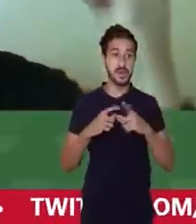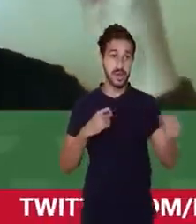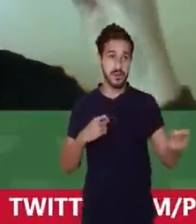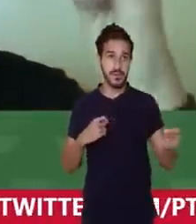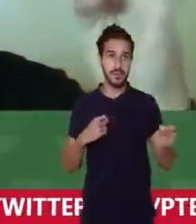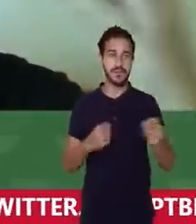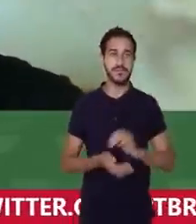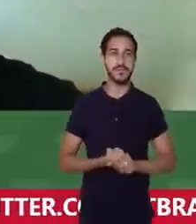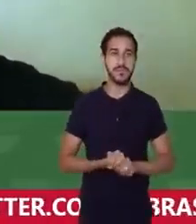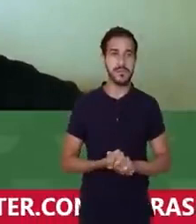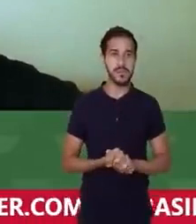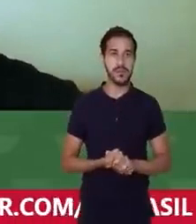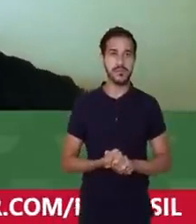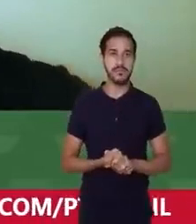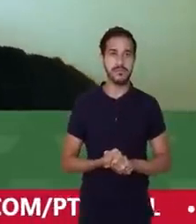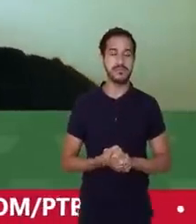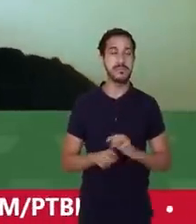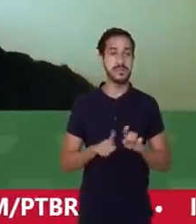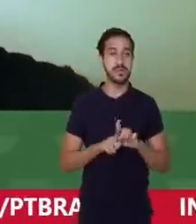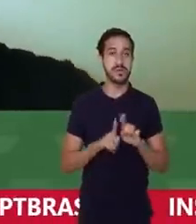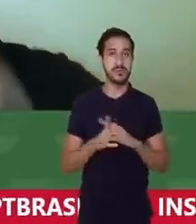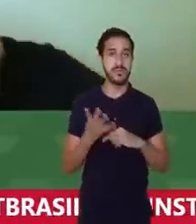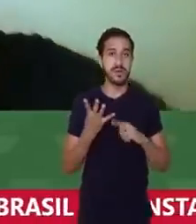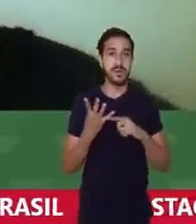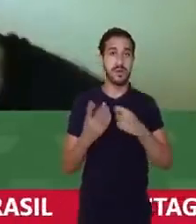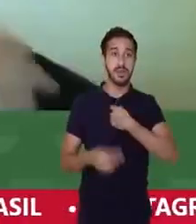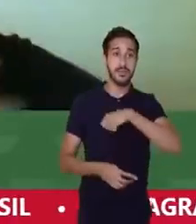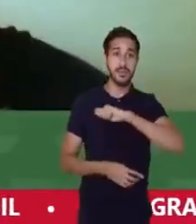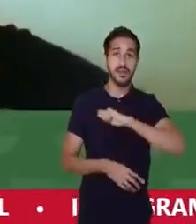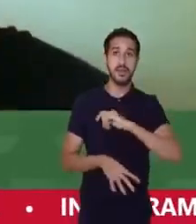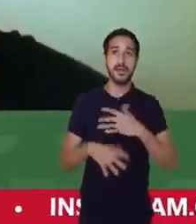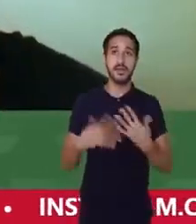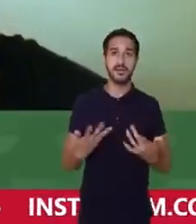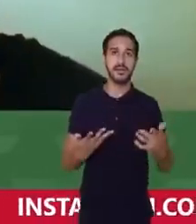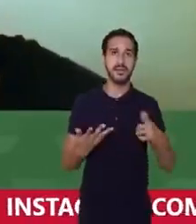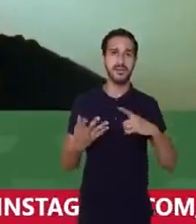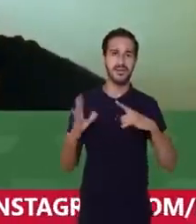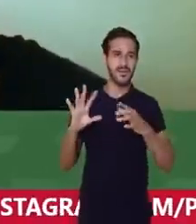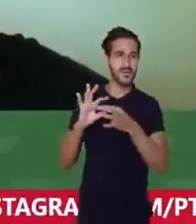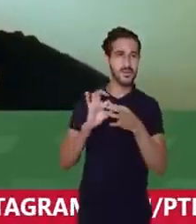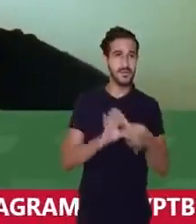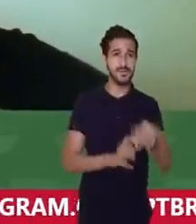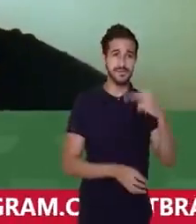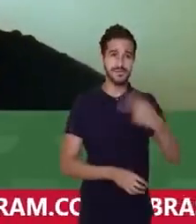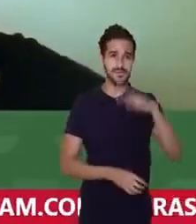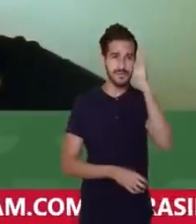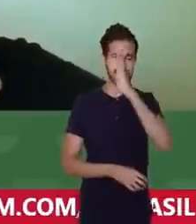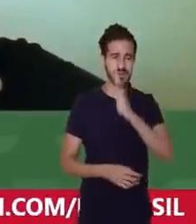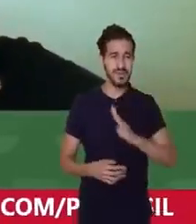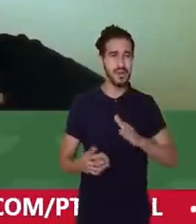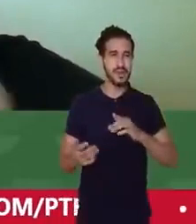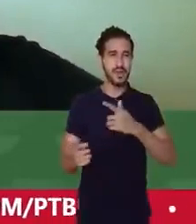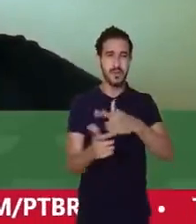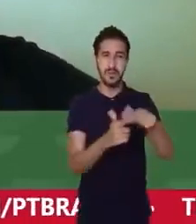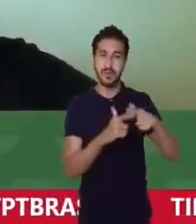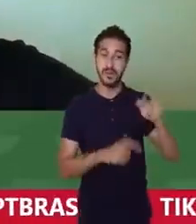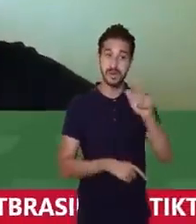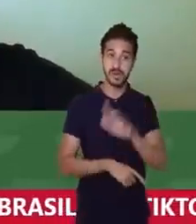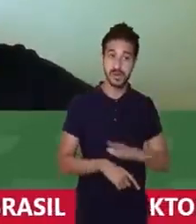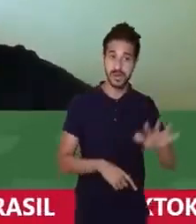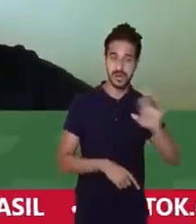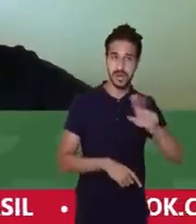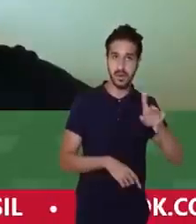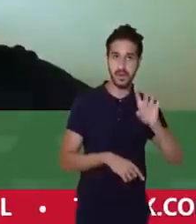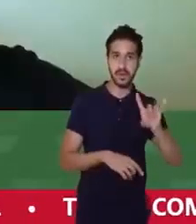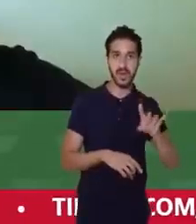Ah, não, aí tá... Pode botar também a Espanha. Então, você tem um quadro no Brasil que é de desastre. Não